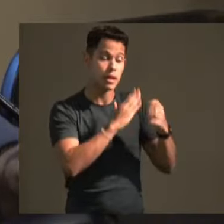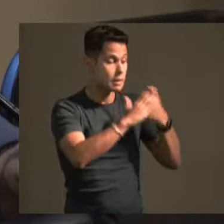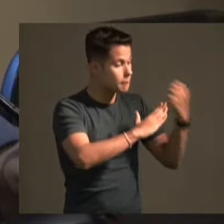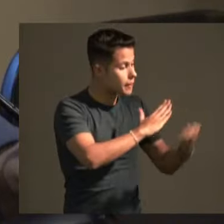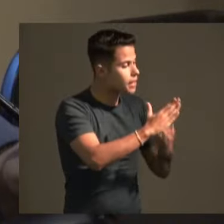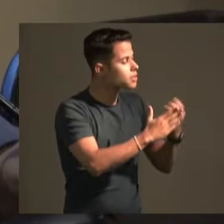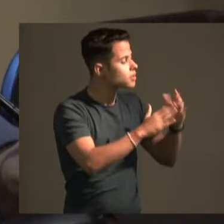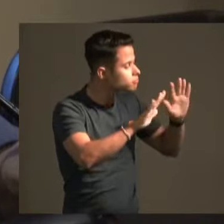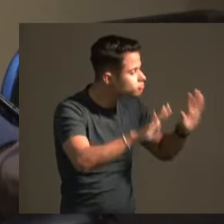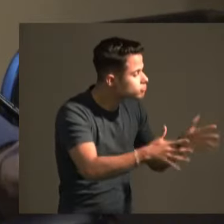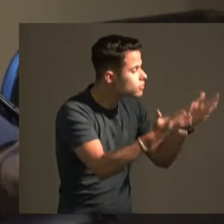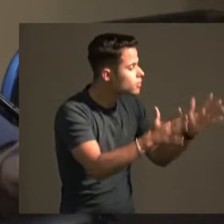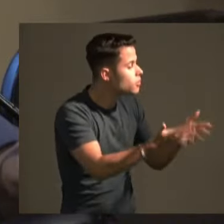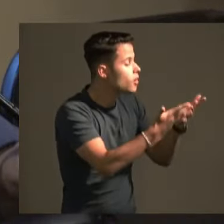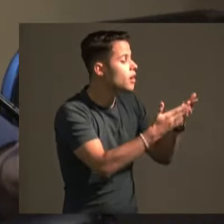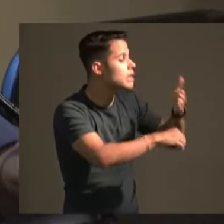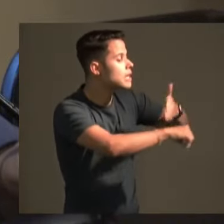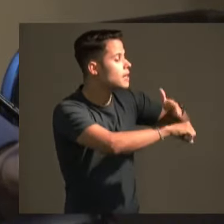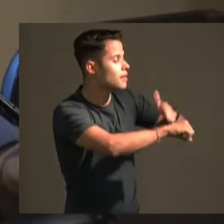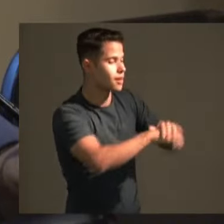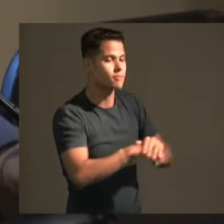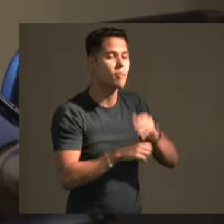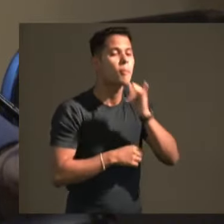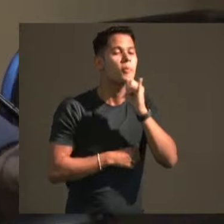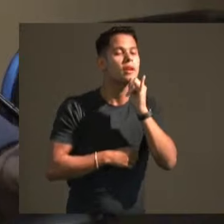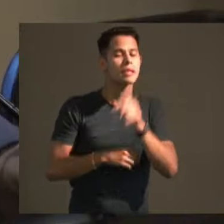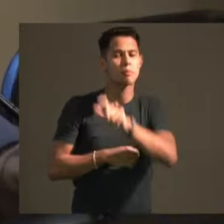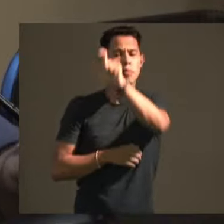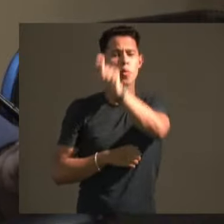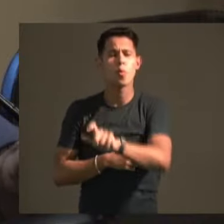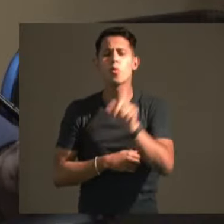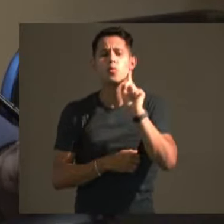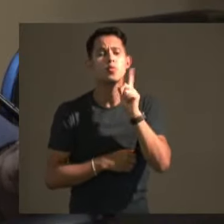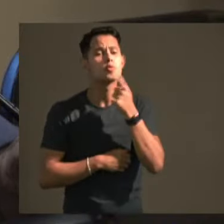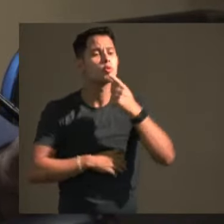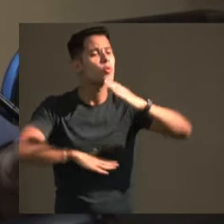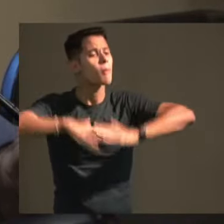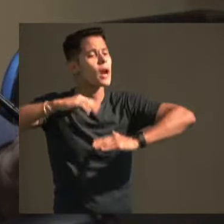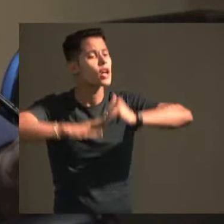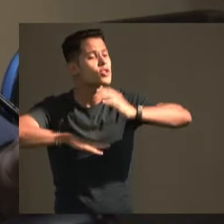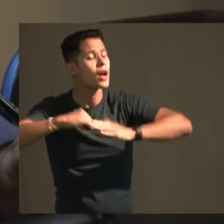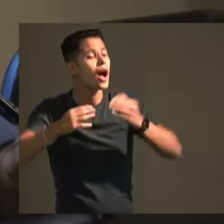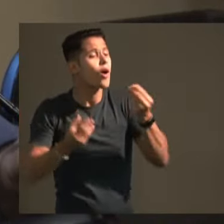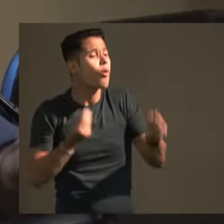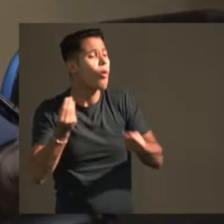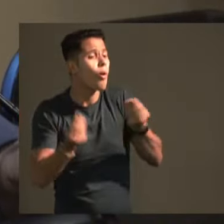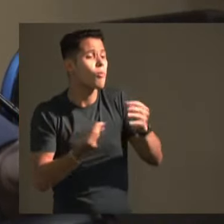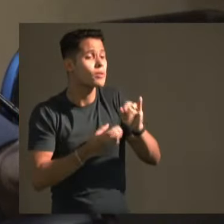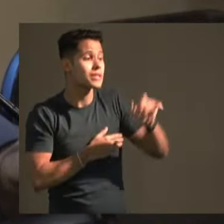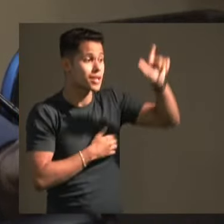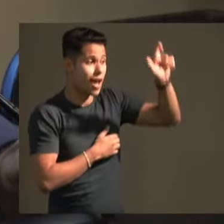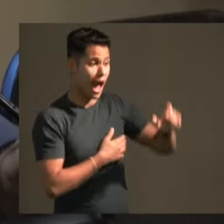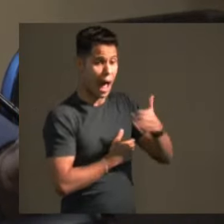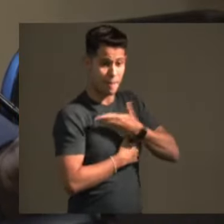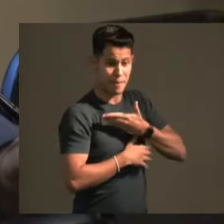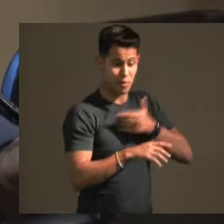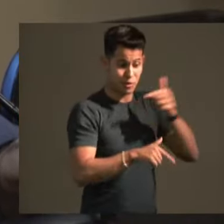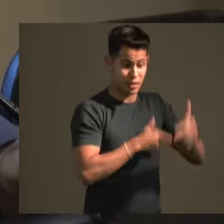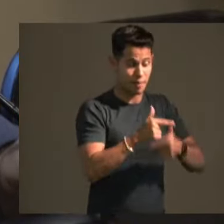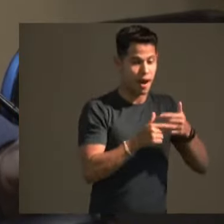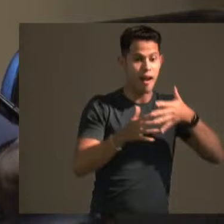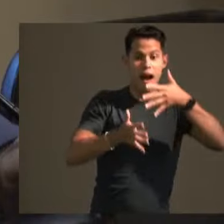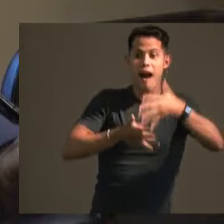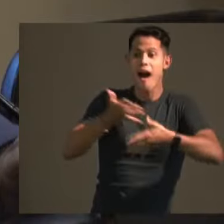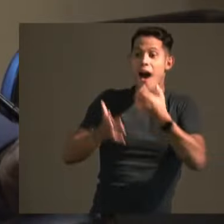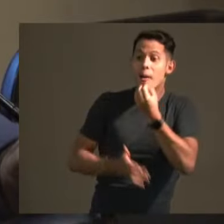é que a gente quer que o surdo seja produtivo na empresa se os colegas dele, que sentam do lado dele, não sabem dar nem bom dia para ele? Não sabe